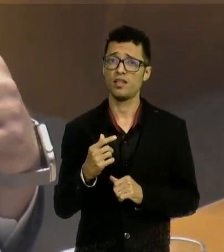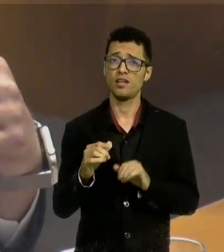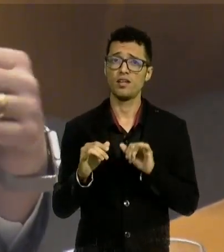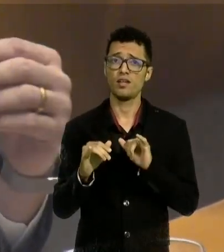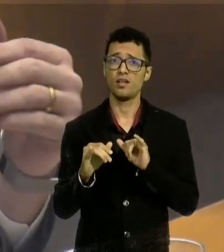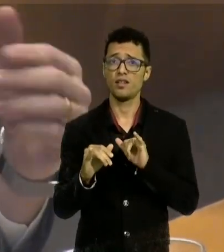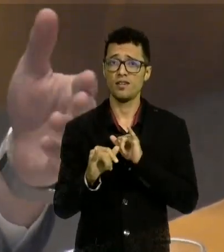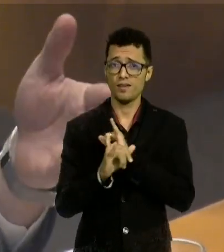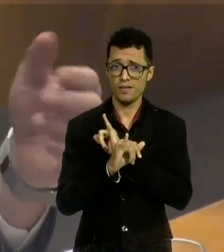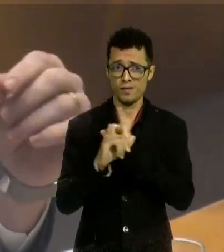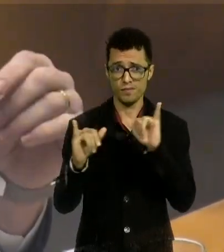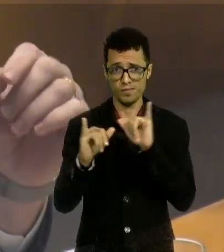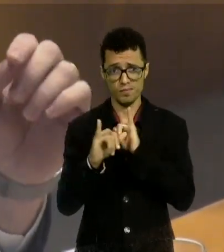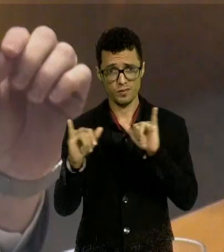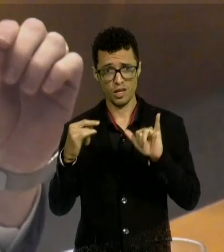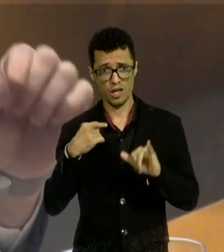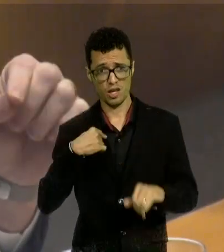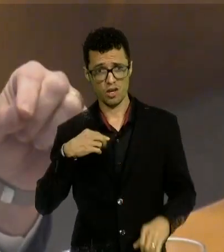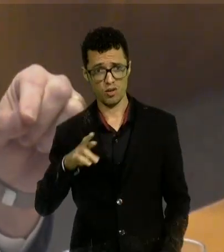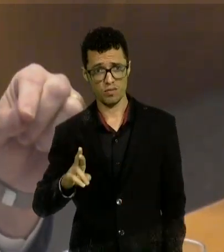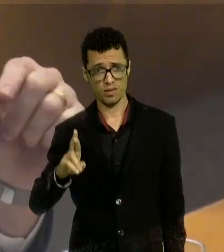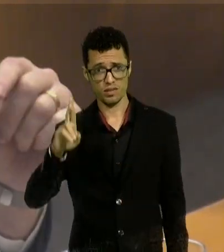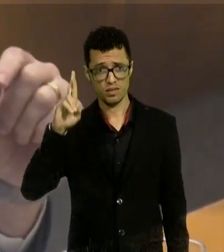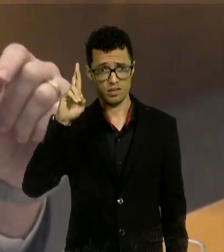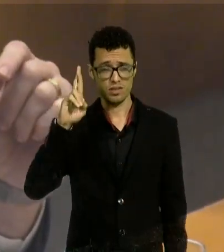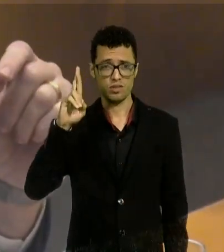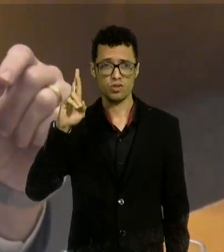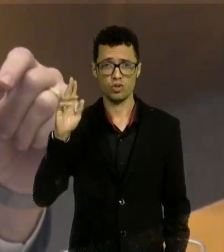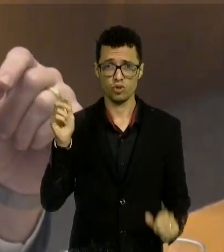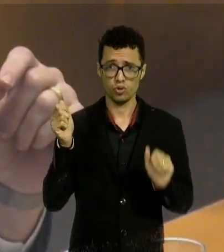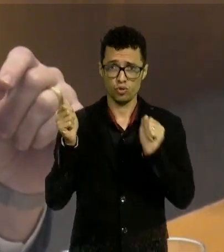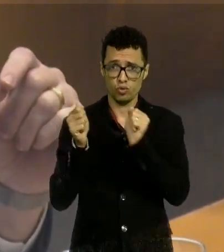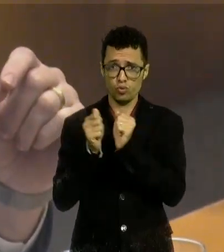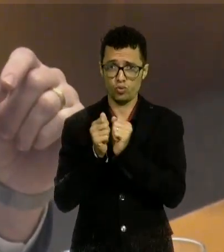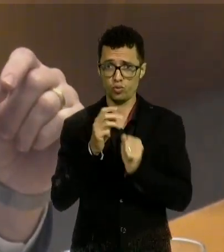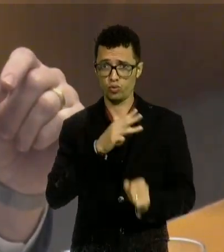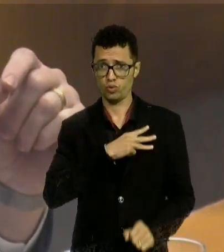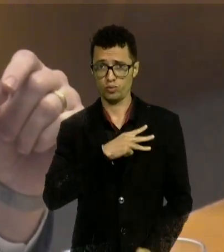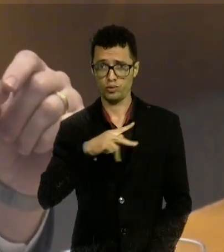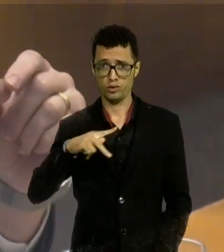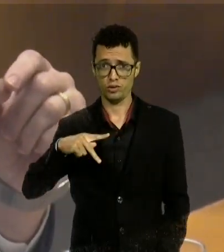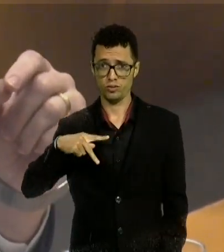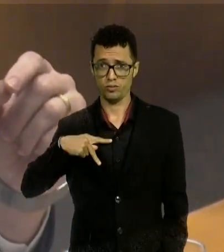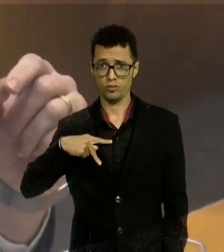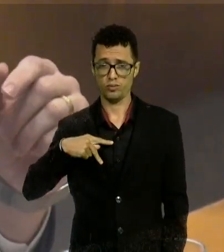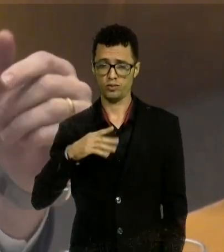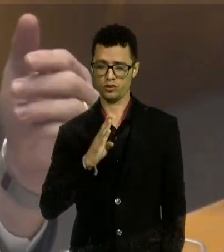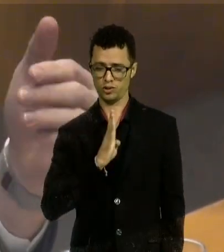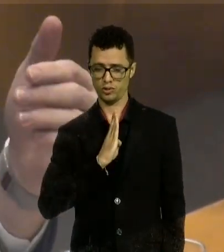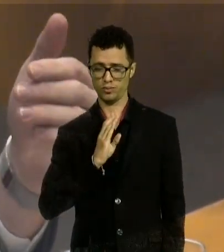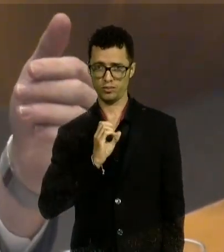representando, junto ao Ministério Público de Balsas, pedindo que